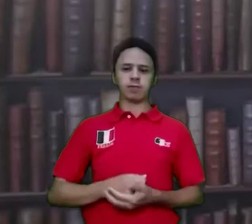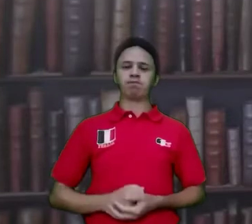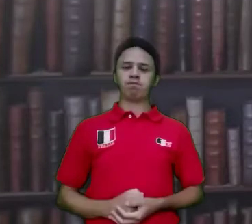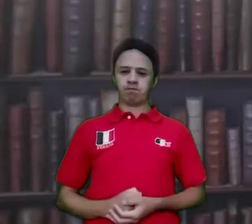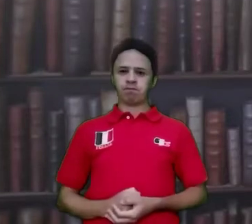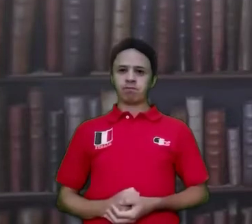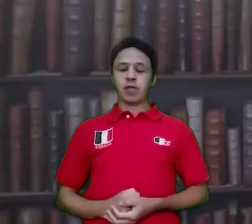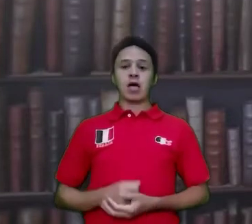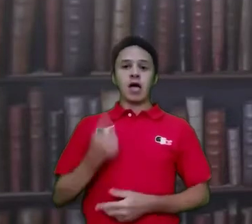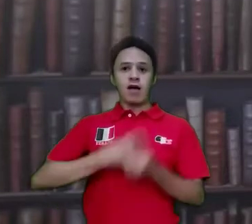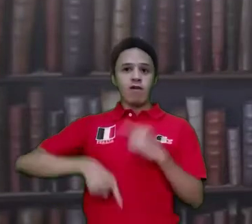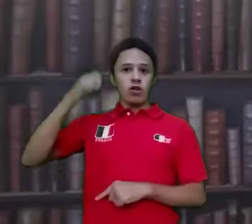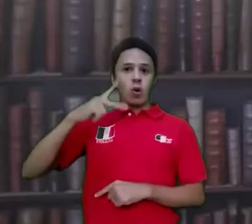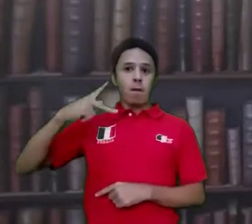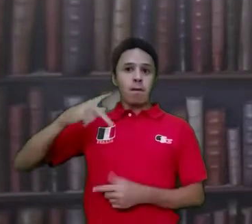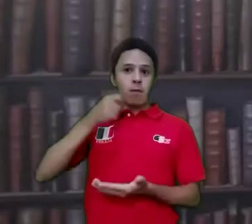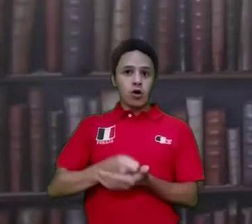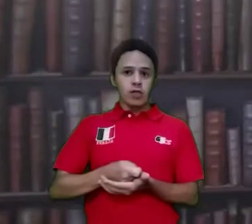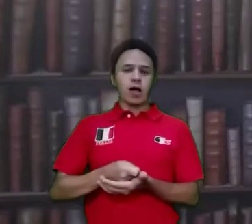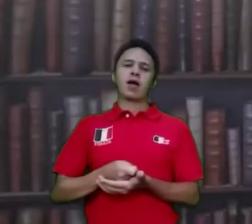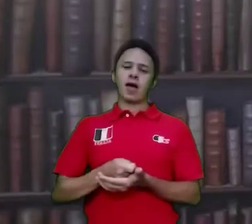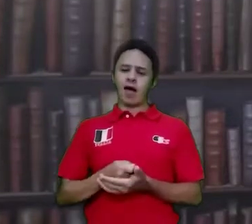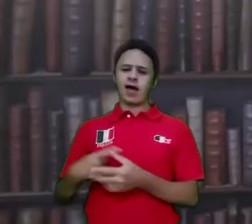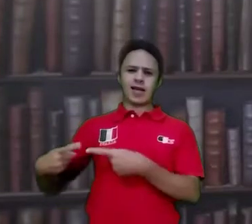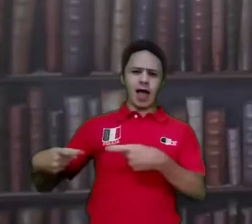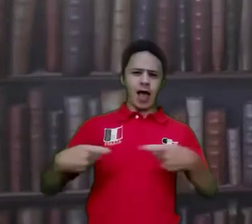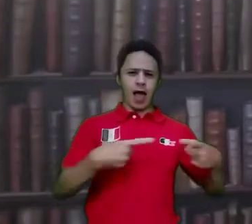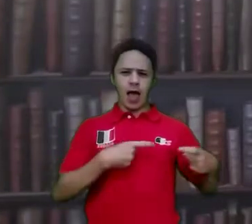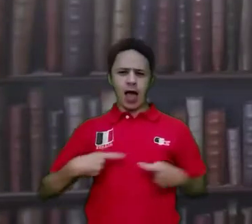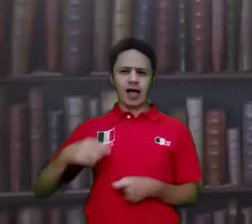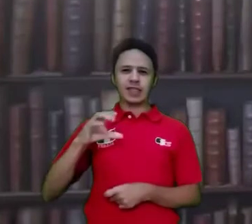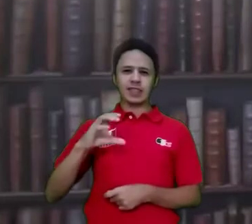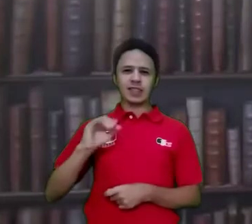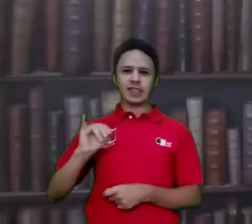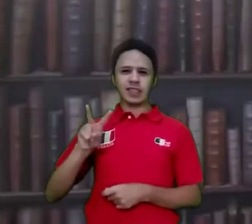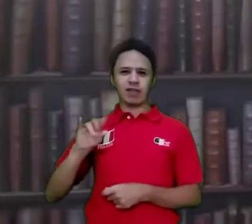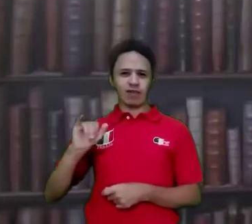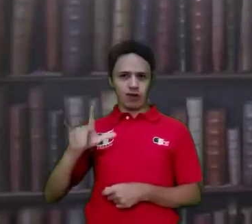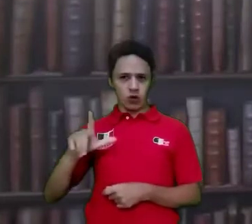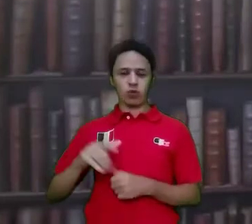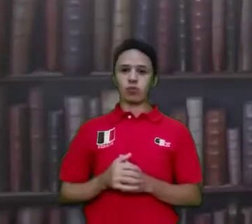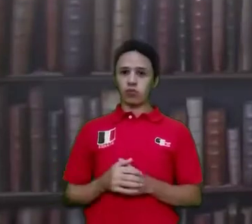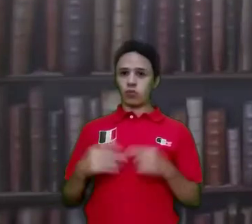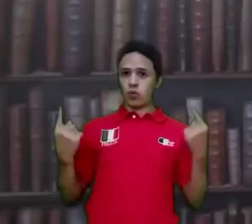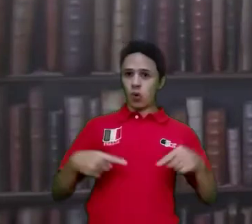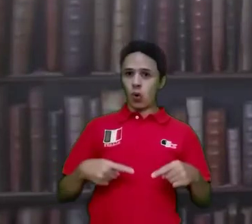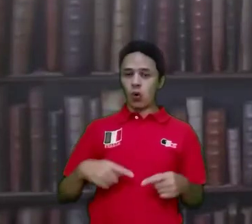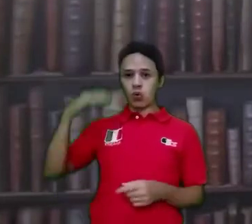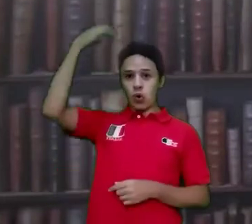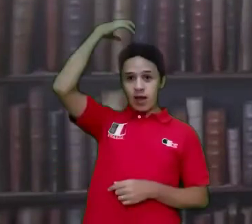Puritana. A Revolução Puritana foi uma guerra civil, entre o rei